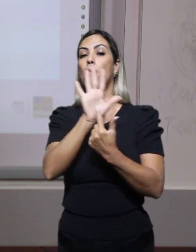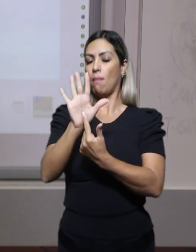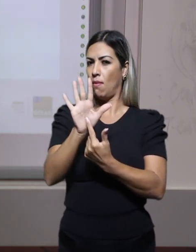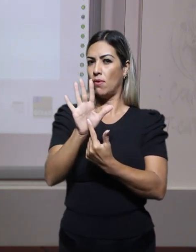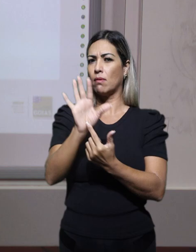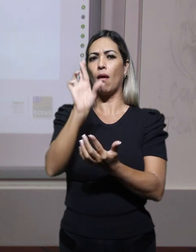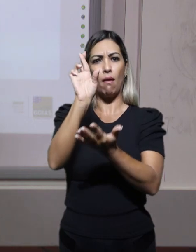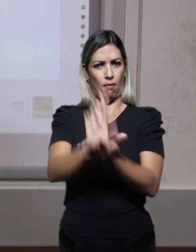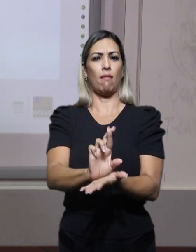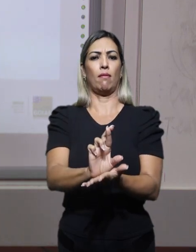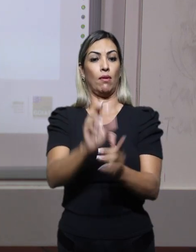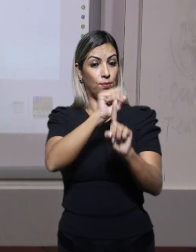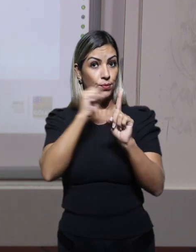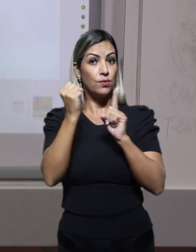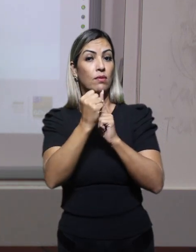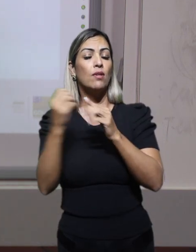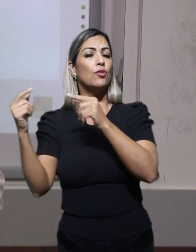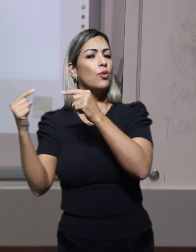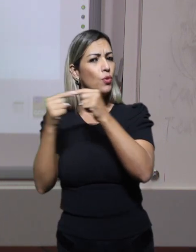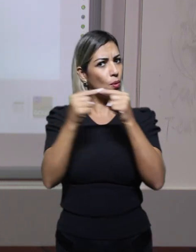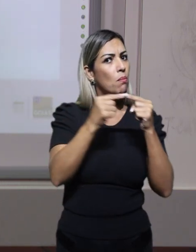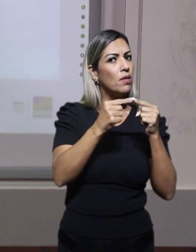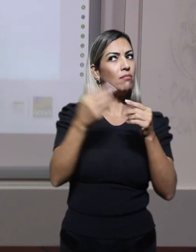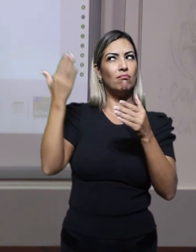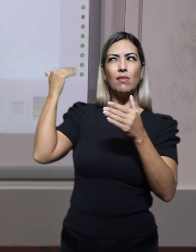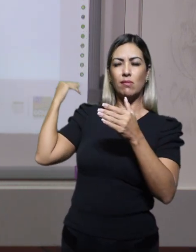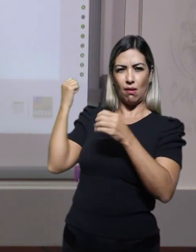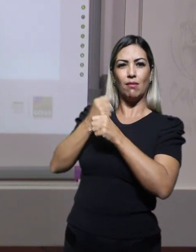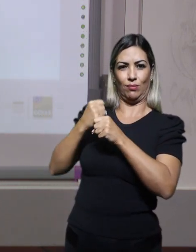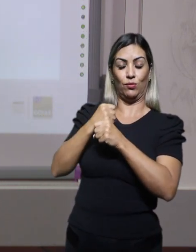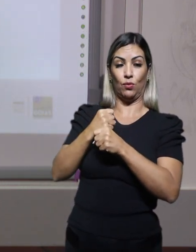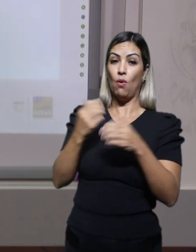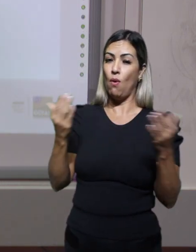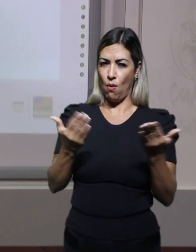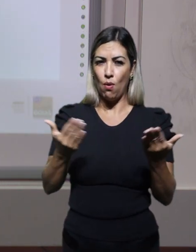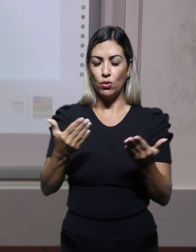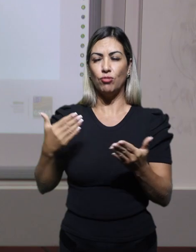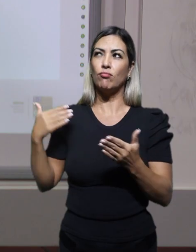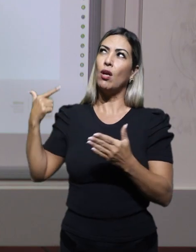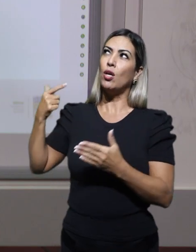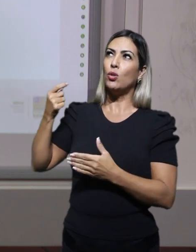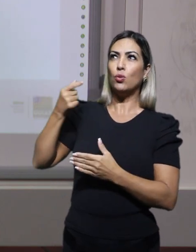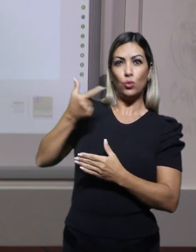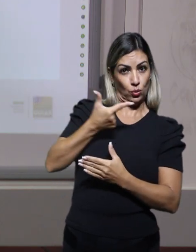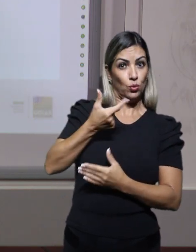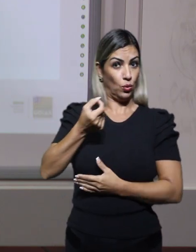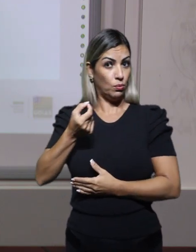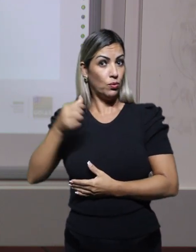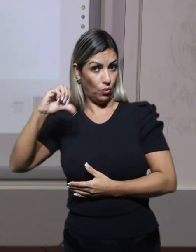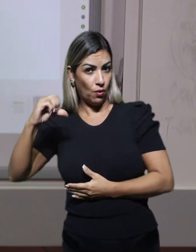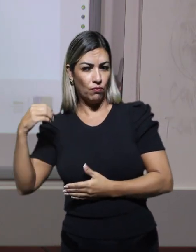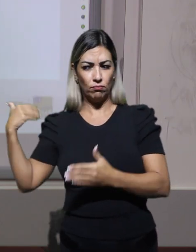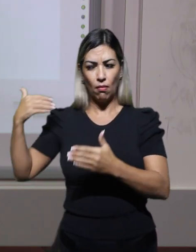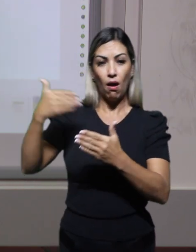da sociedade de acordo com aquela época. Hoje em dia, de 2009 para cá,